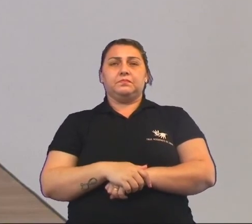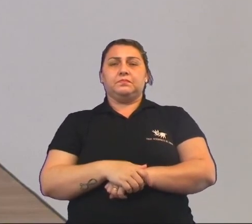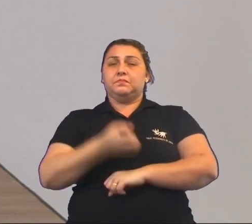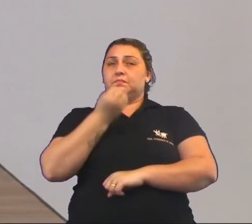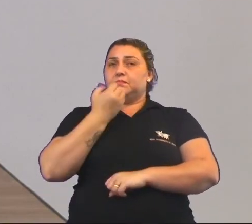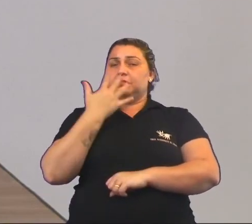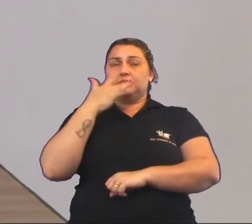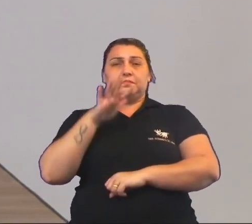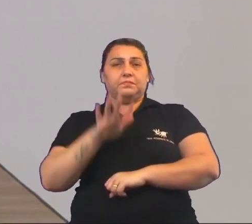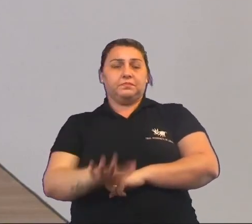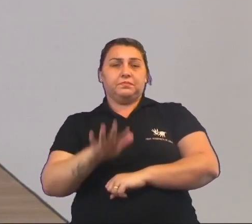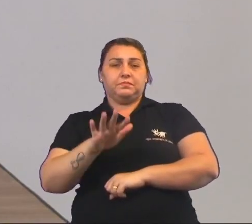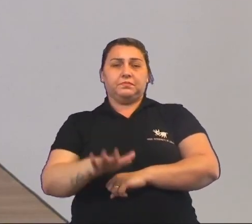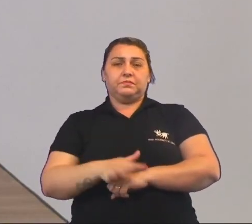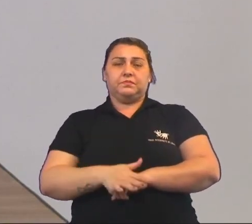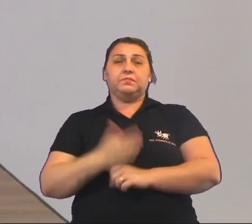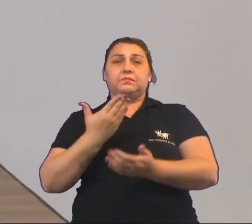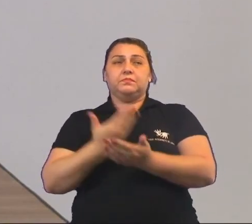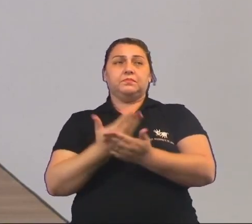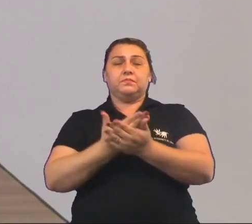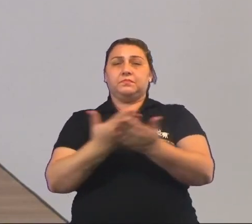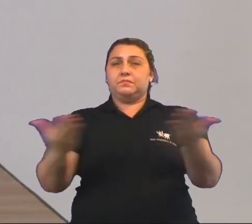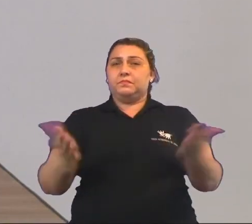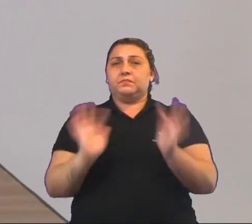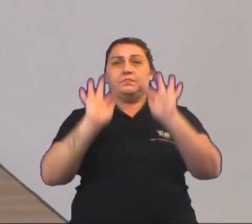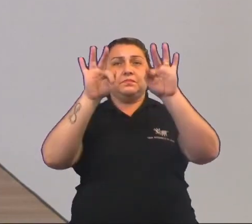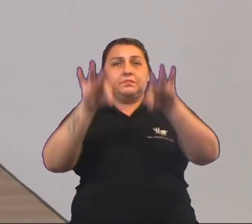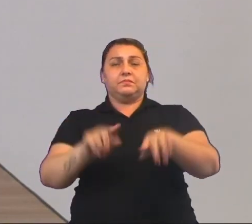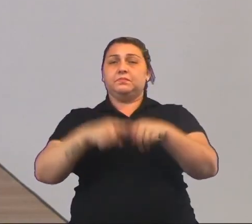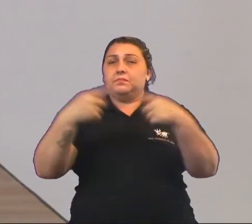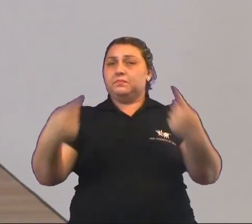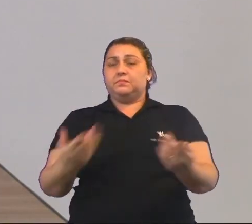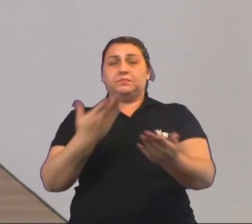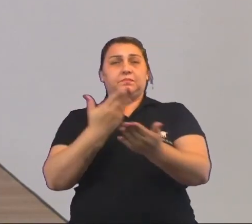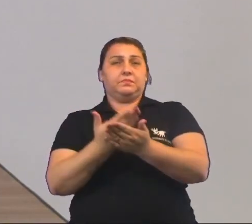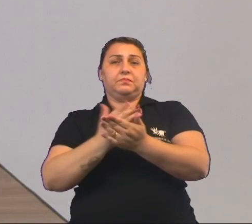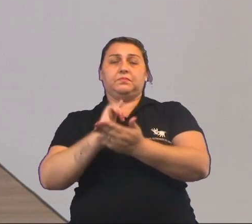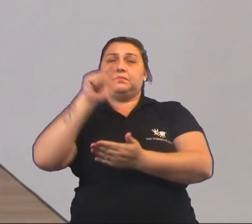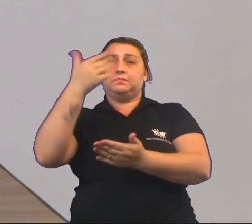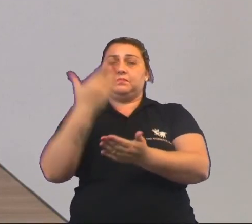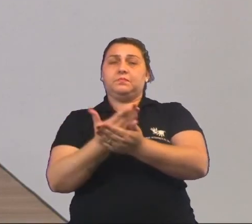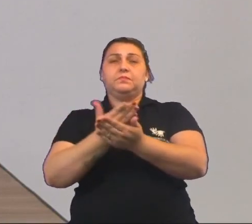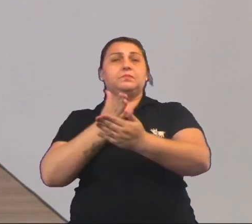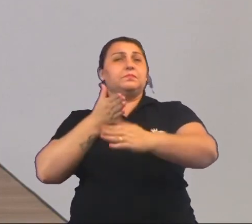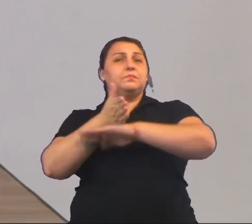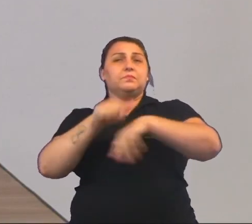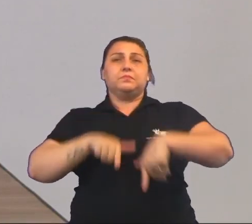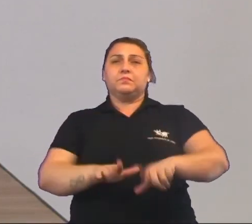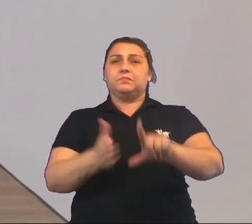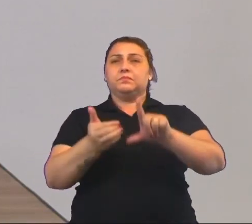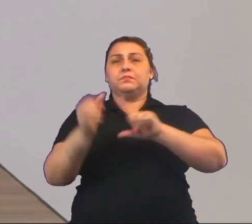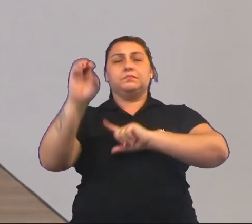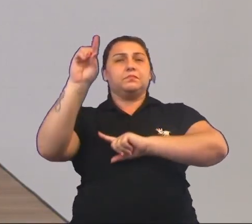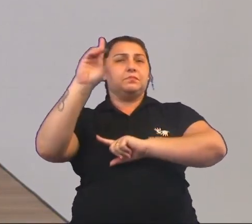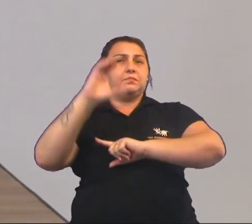Muito bem, crianças. A nossa aula de hoje chegou ao fim, mas para esta e outras aulas, acesse a